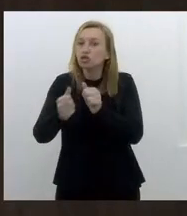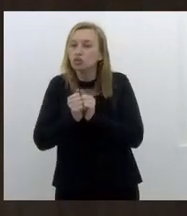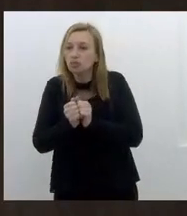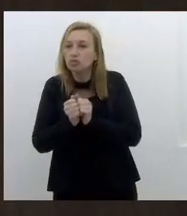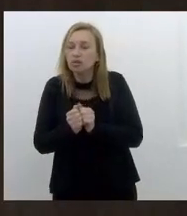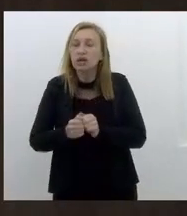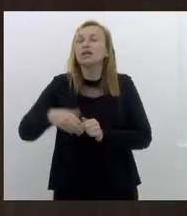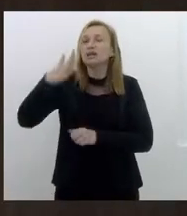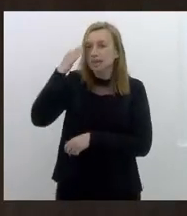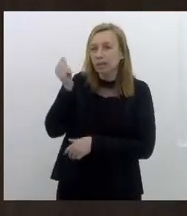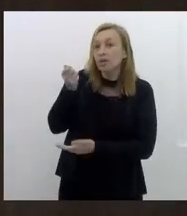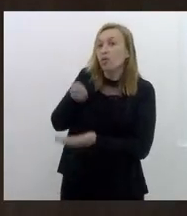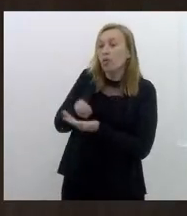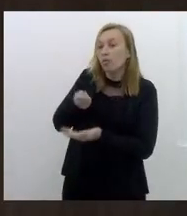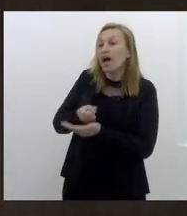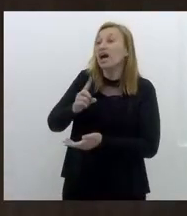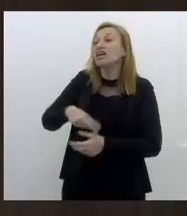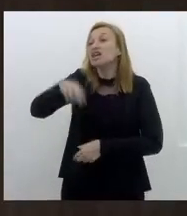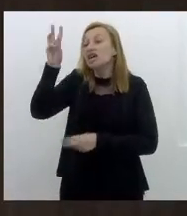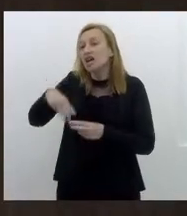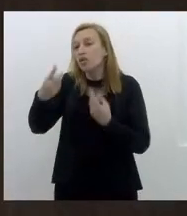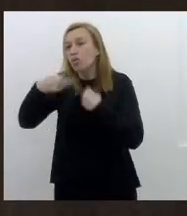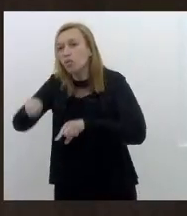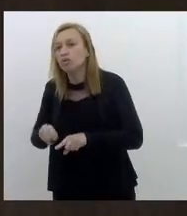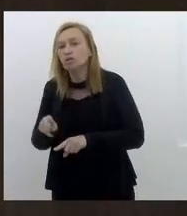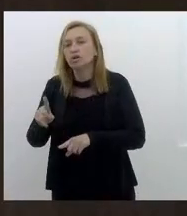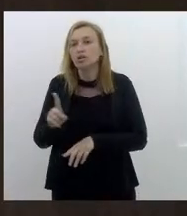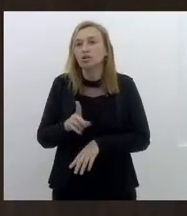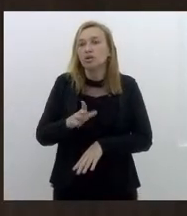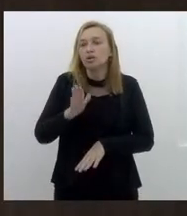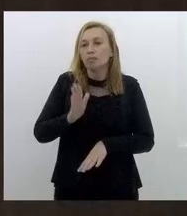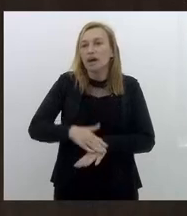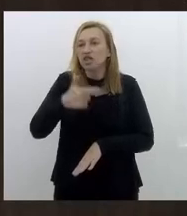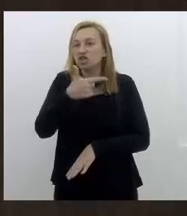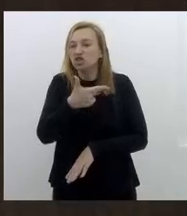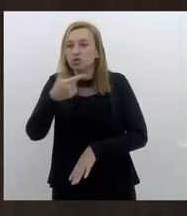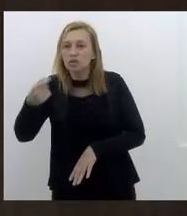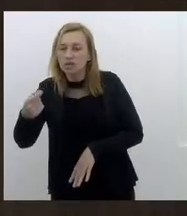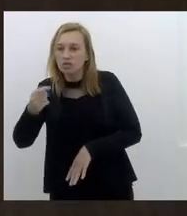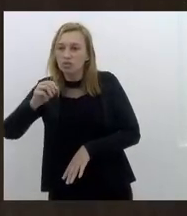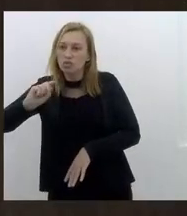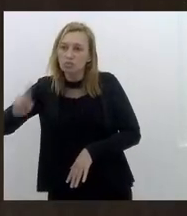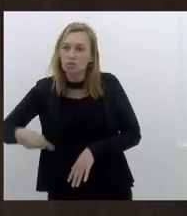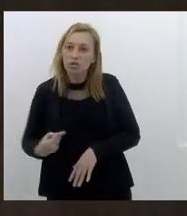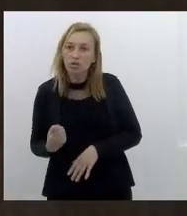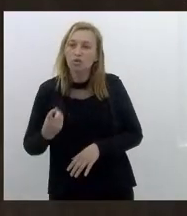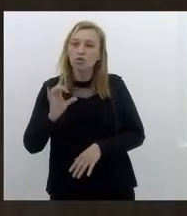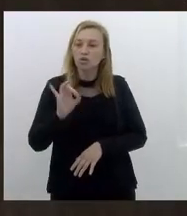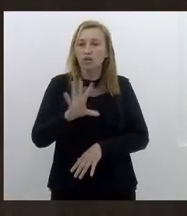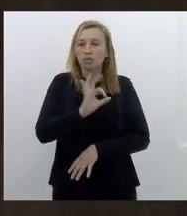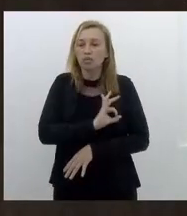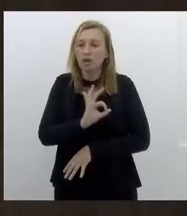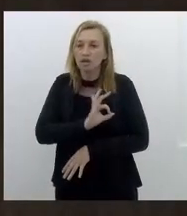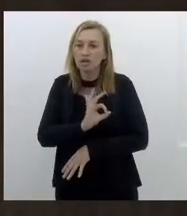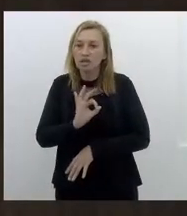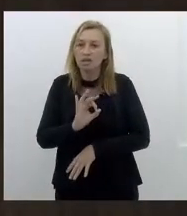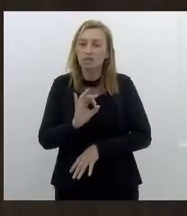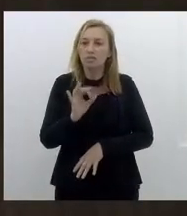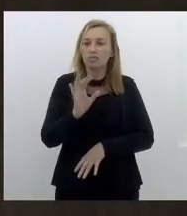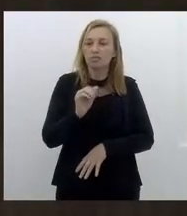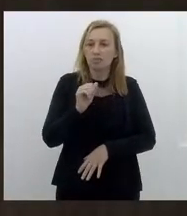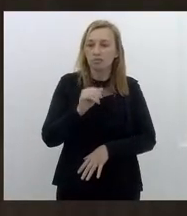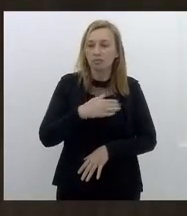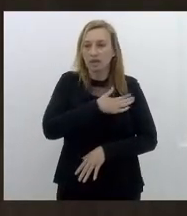e saberemos cobrar quem for contra somos mais de 200 mil entre ativos e familiares só na Polícia Militar não